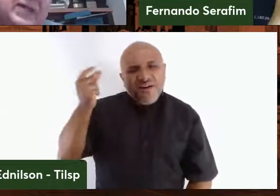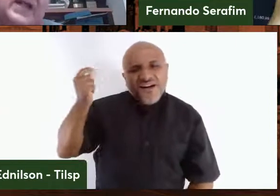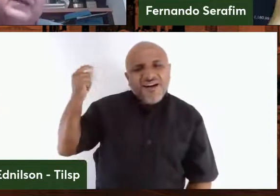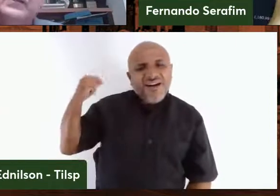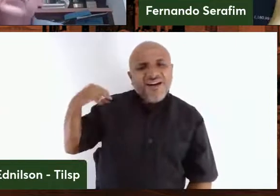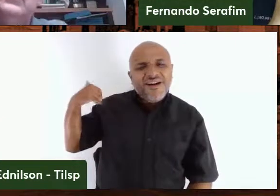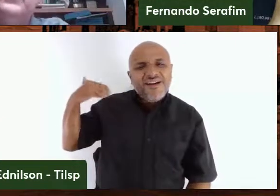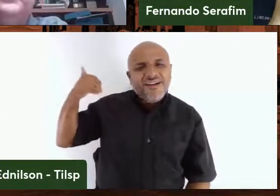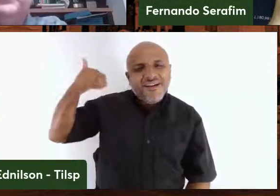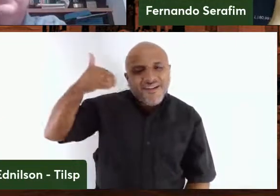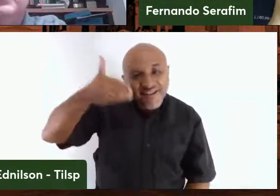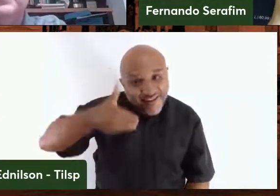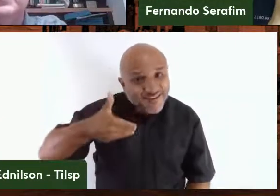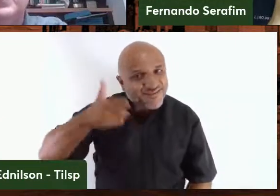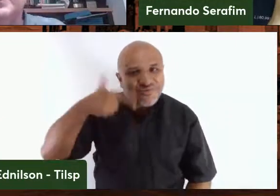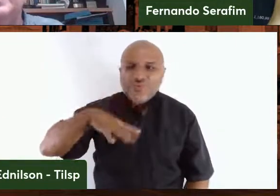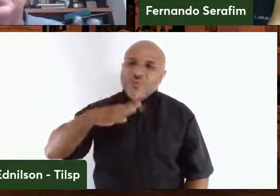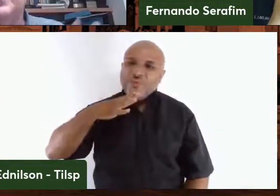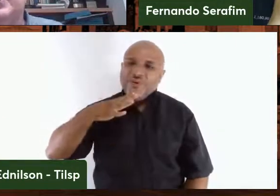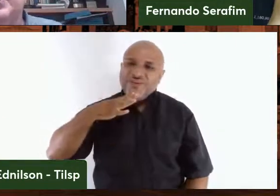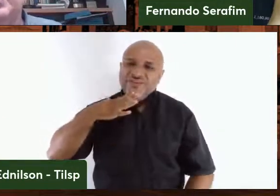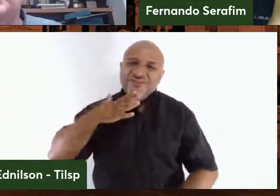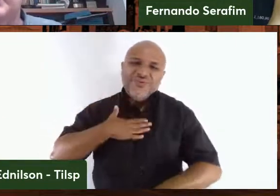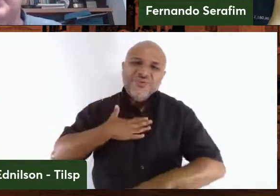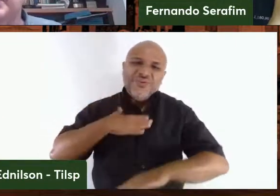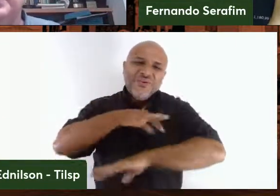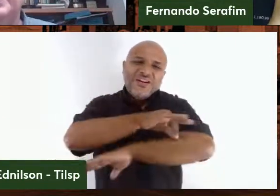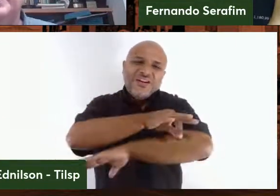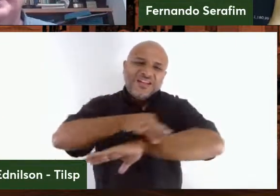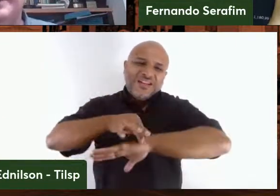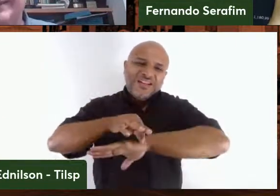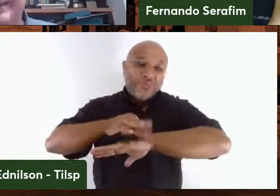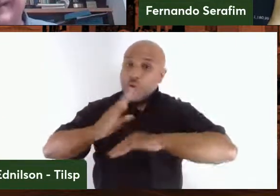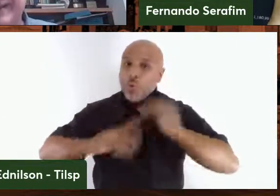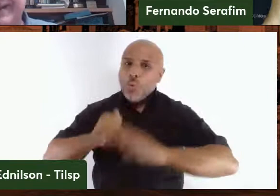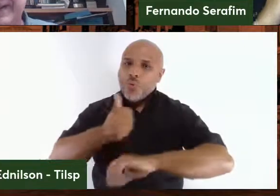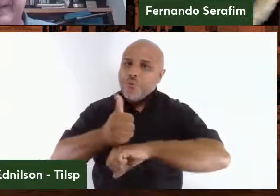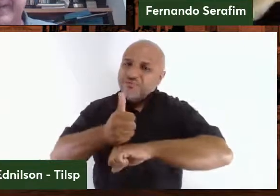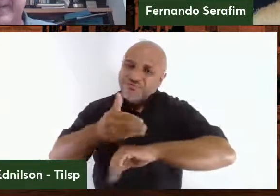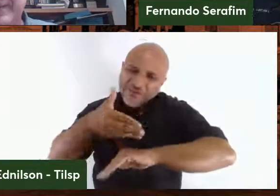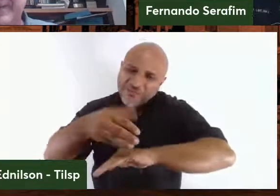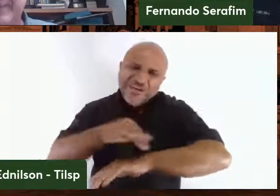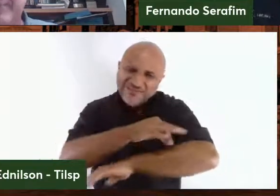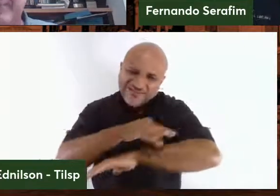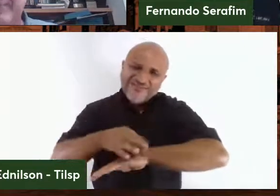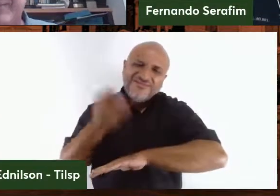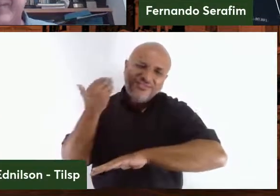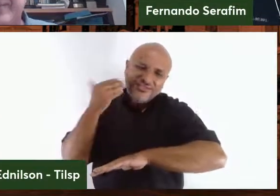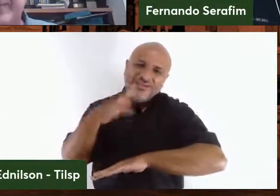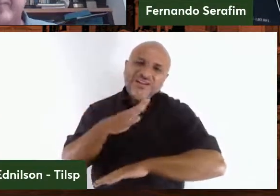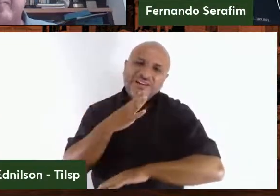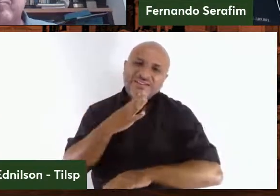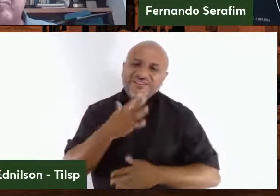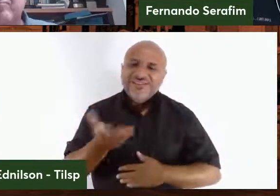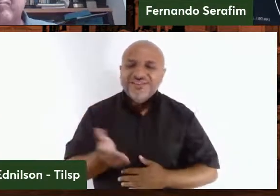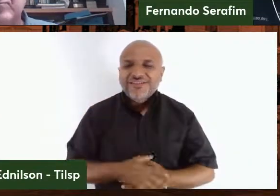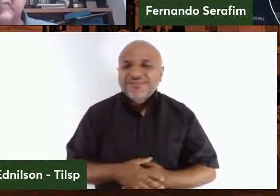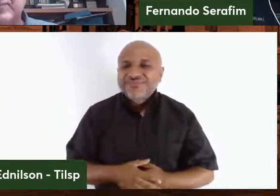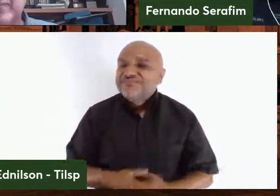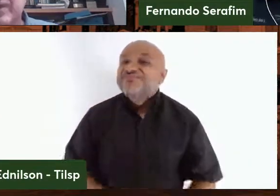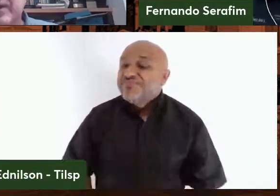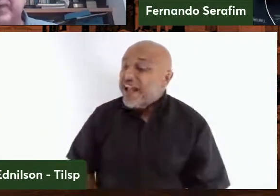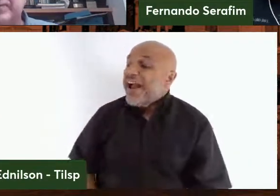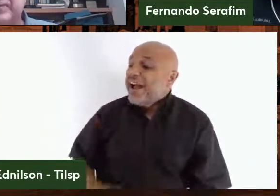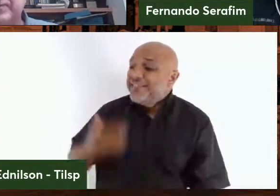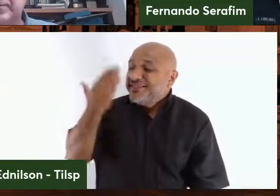é uma herança direta do, vamos dizer, do arquiteto que eu não fui, vamos dizer assim. Entendi. Sensacional.